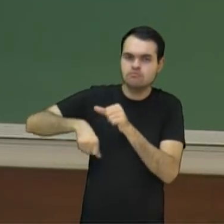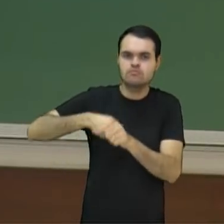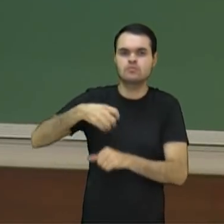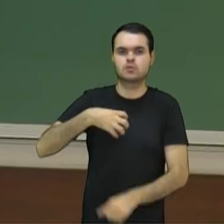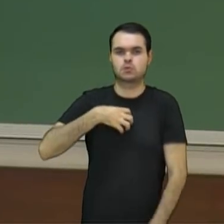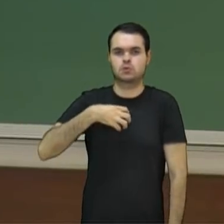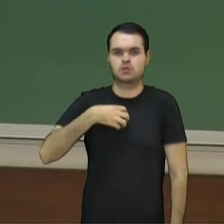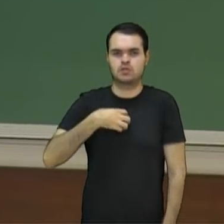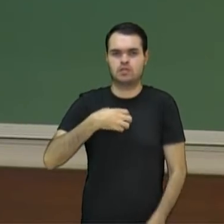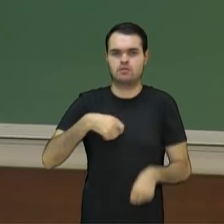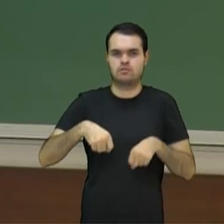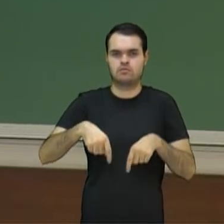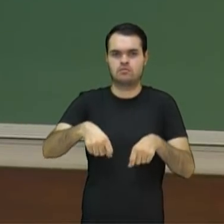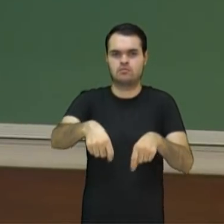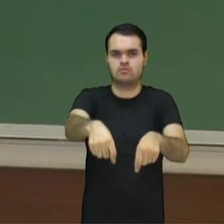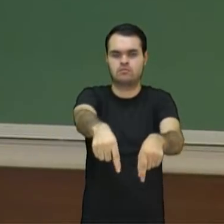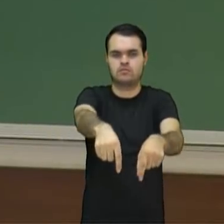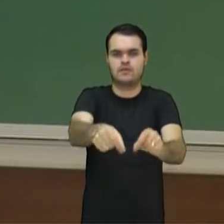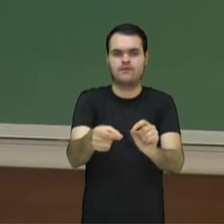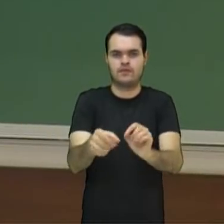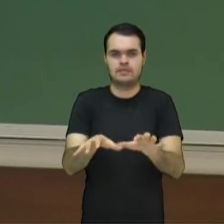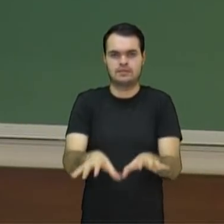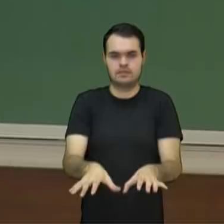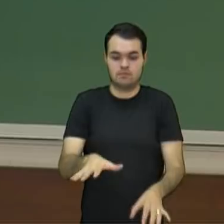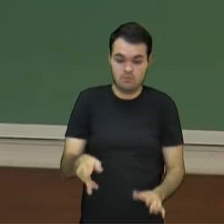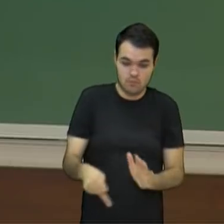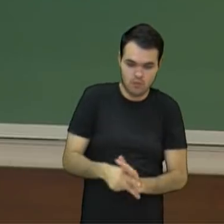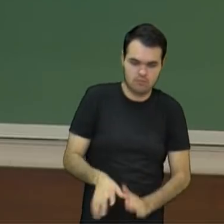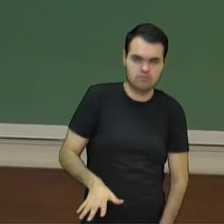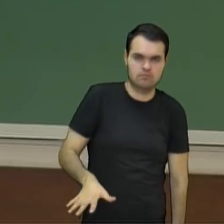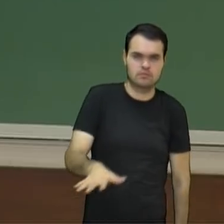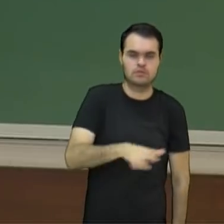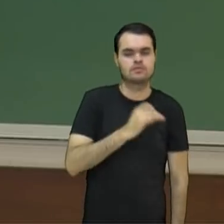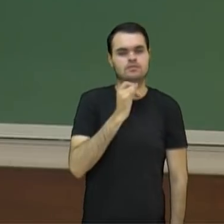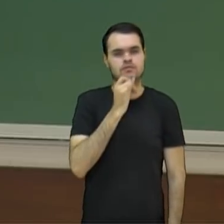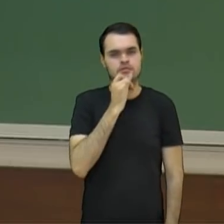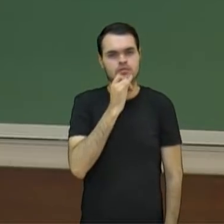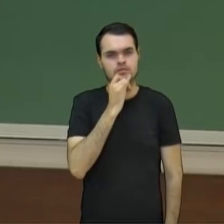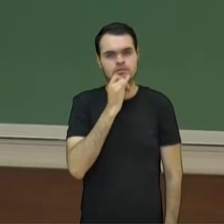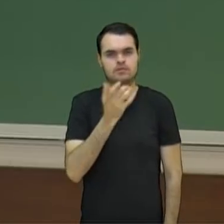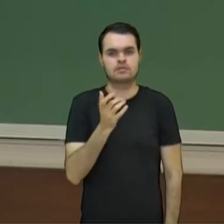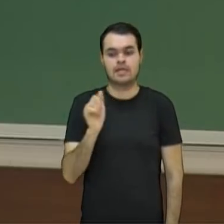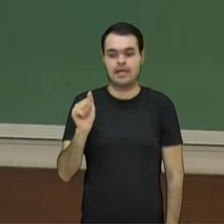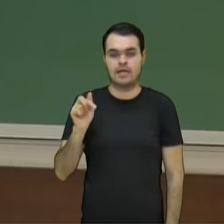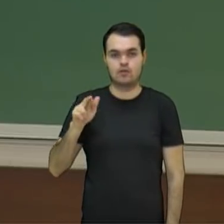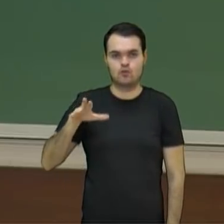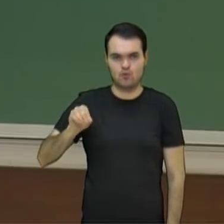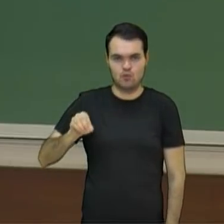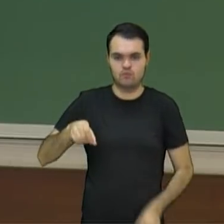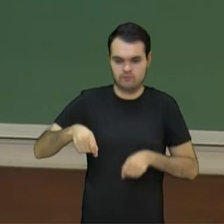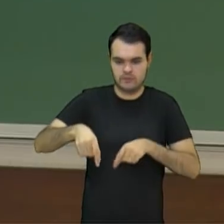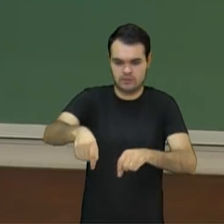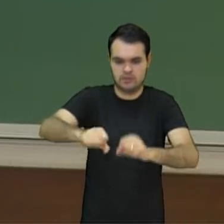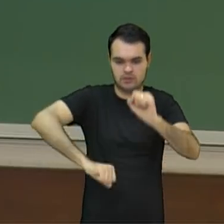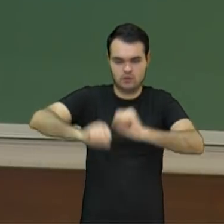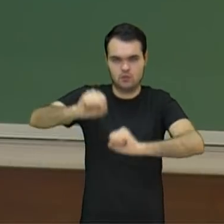ser produzido vai ser feito no próprio campo. Um exemplo de agroindústria seria quando nós